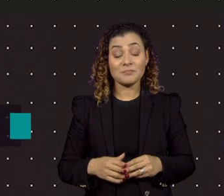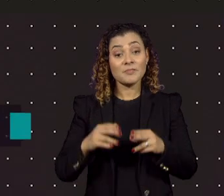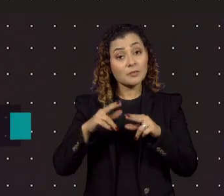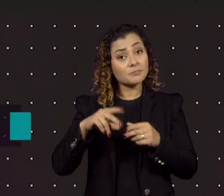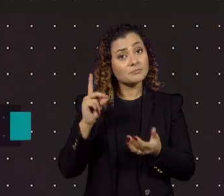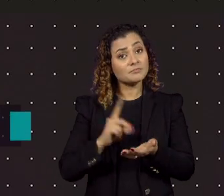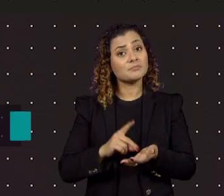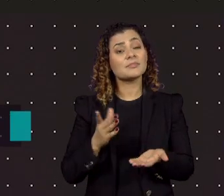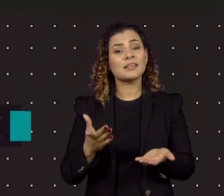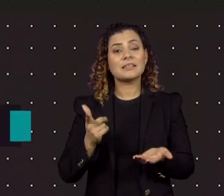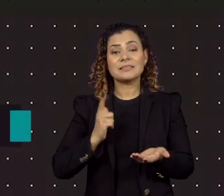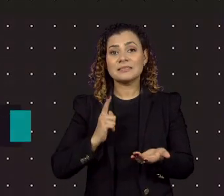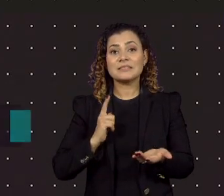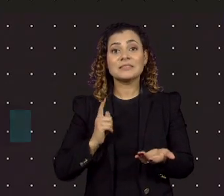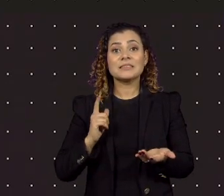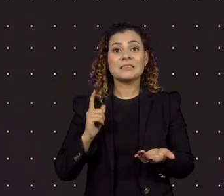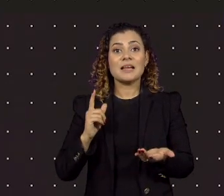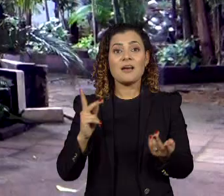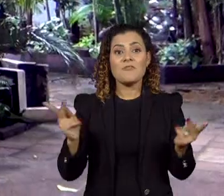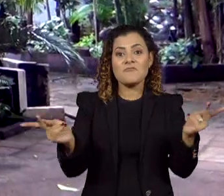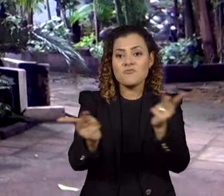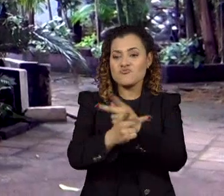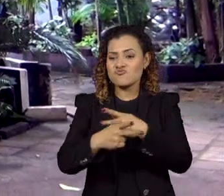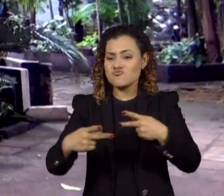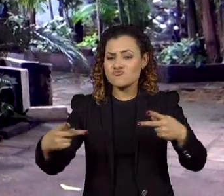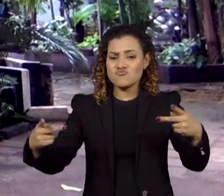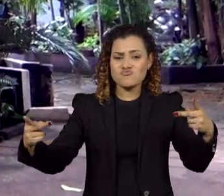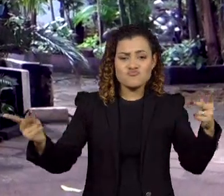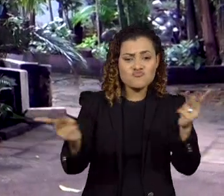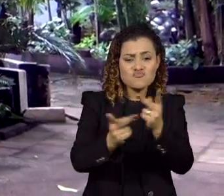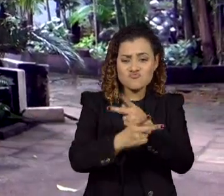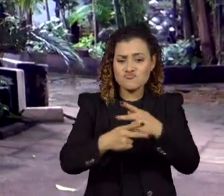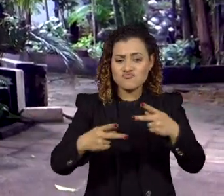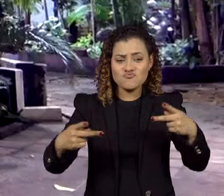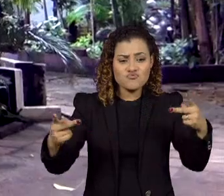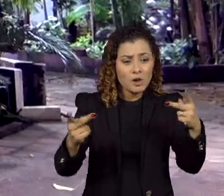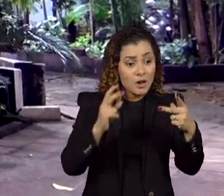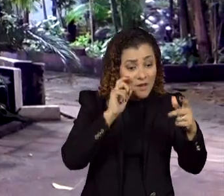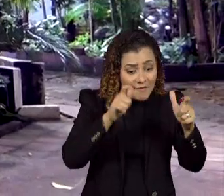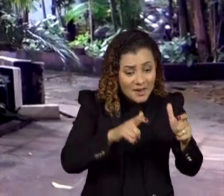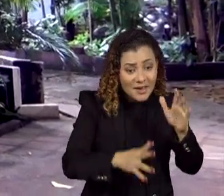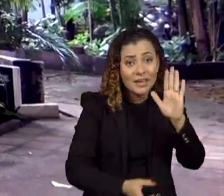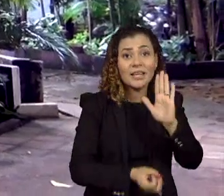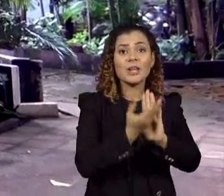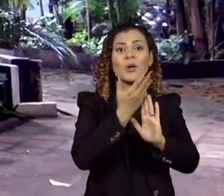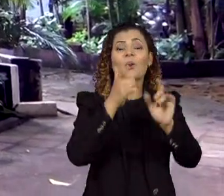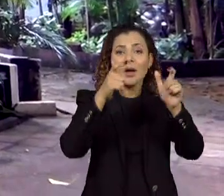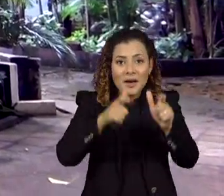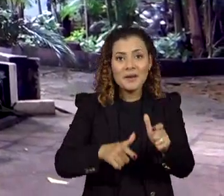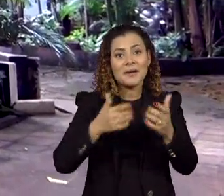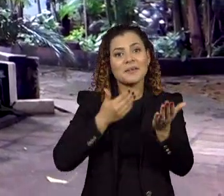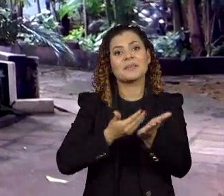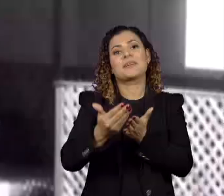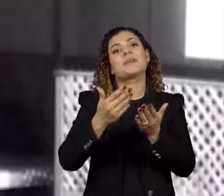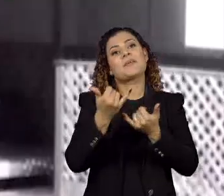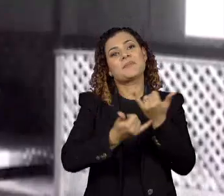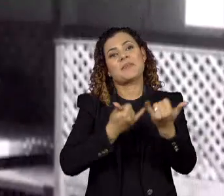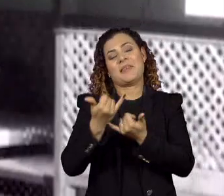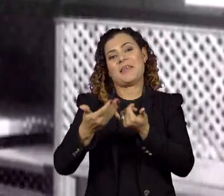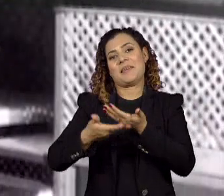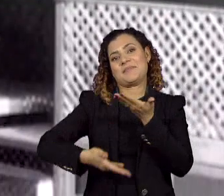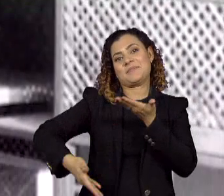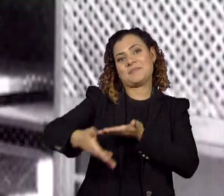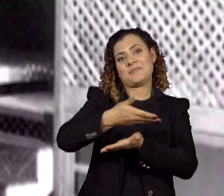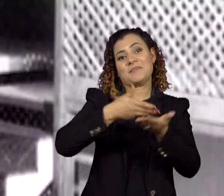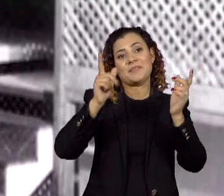coreto, né, no meio do Vento Forte, sinalizando o centro, dizendo é a partir desse umbigo que a gente começa a brincar, e aí